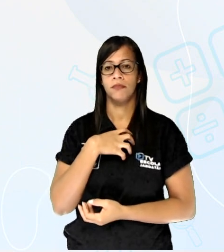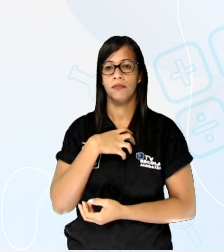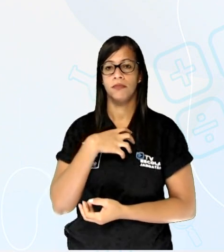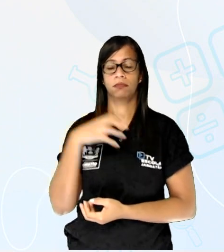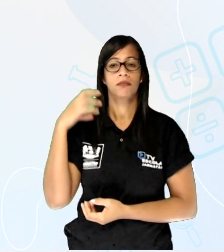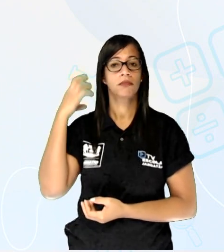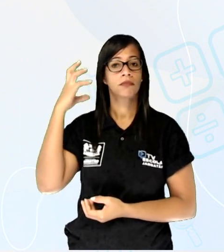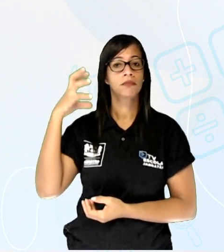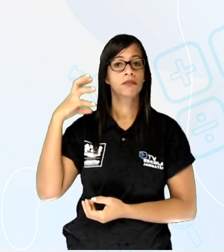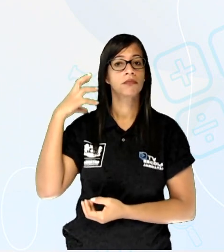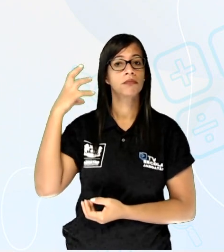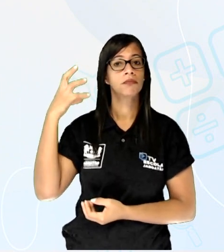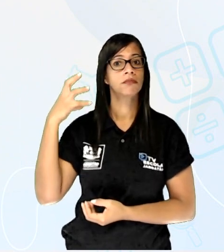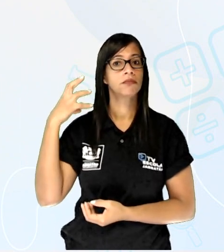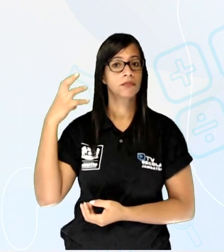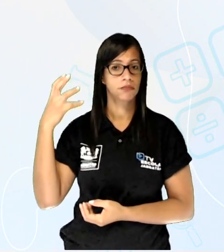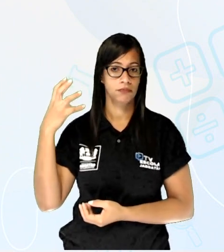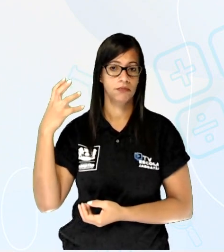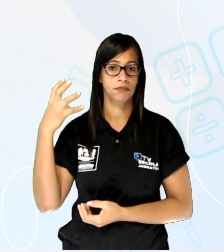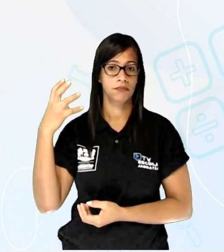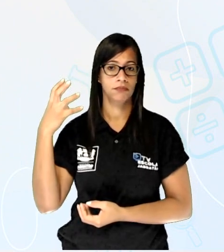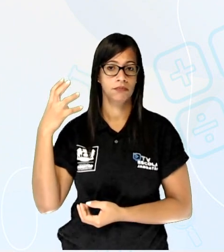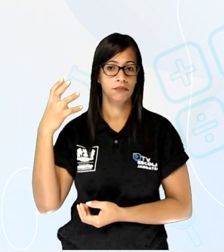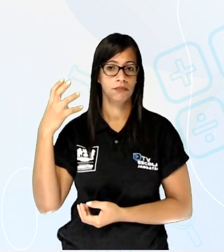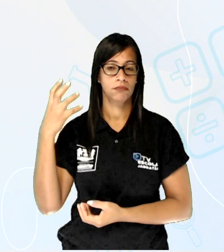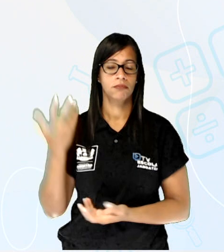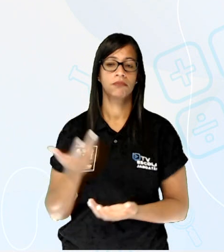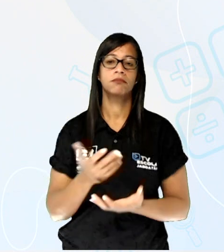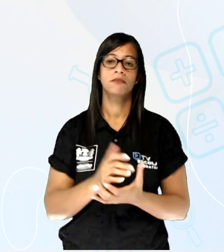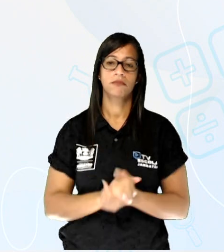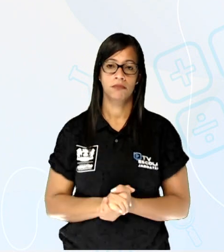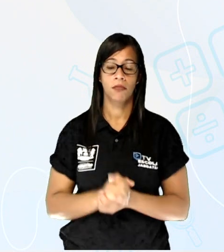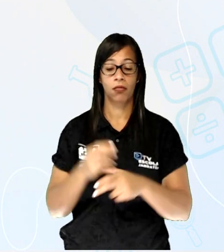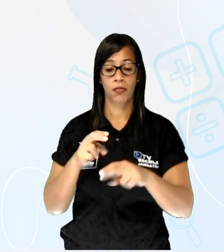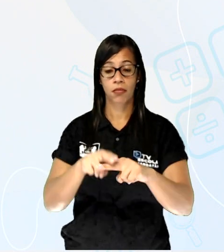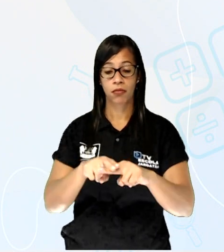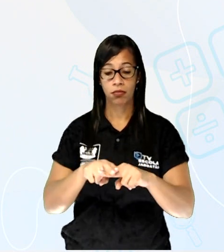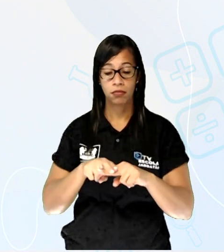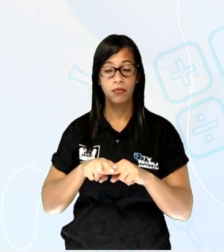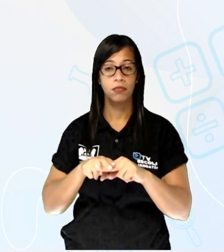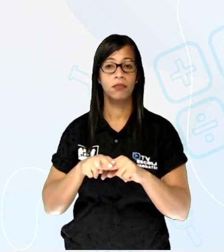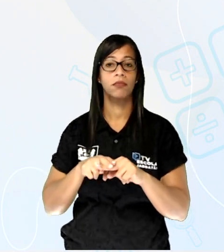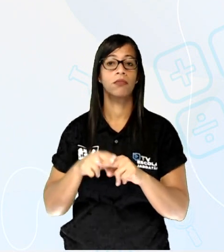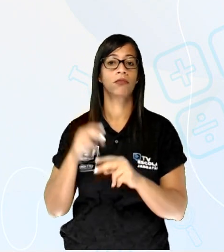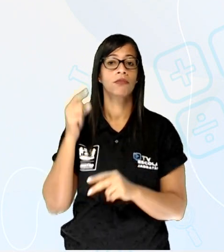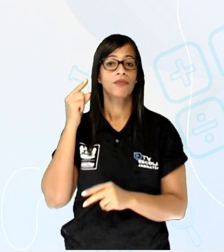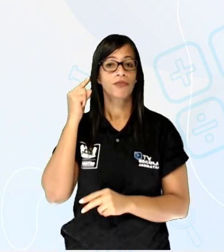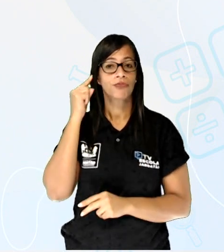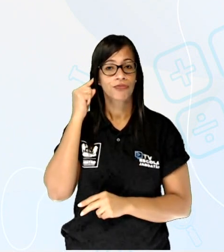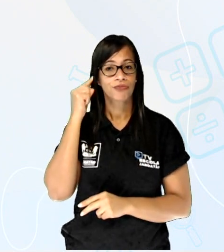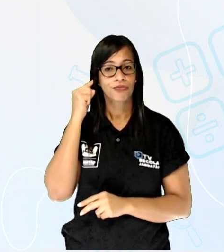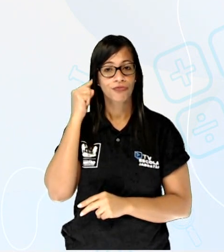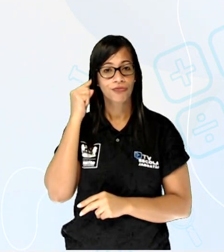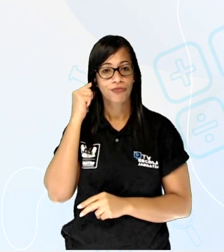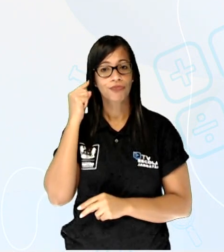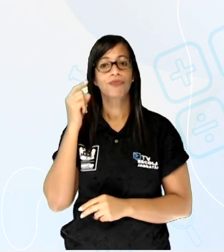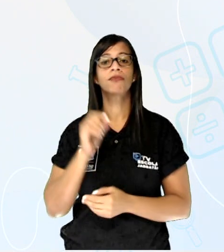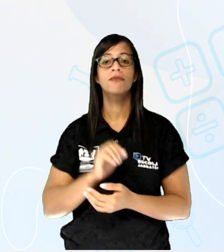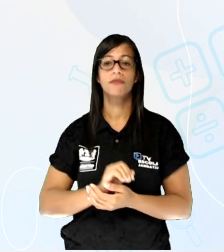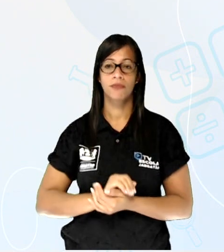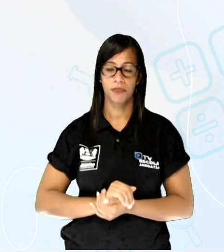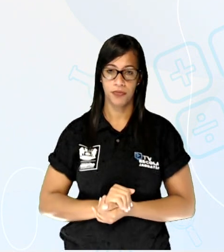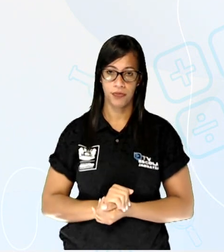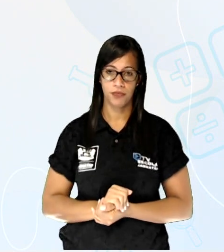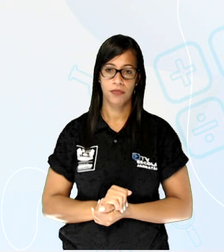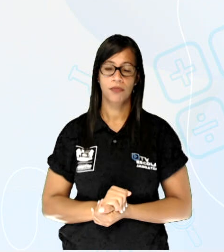Por meio do nosso órgão auditivo. Você sabe como é que se chama o nosso órgão auditivo? Olha